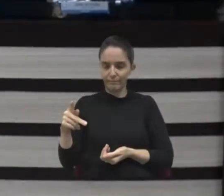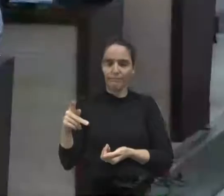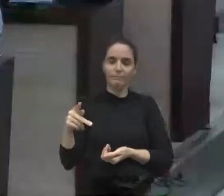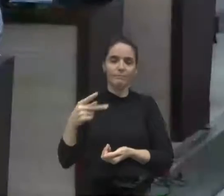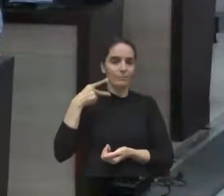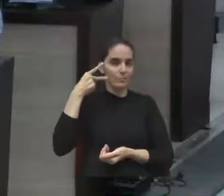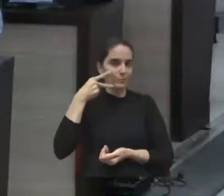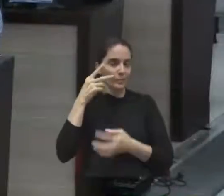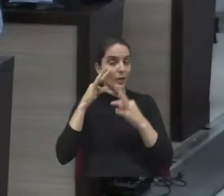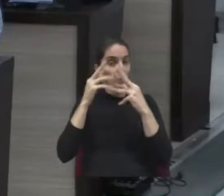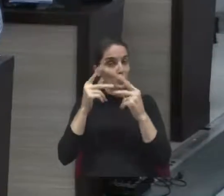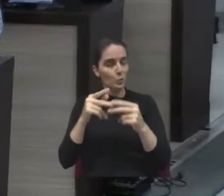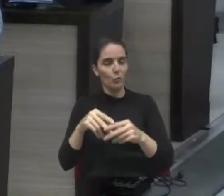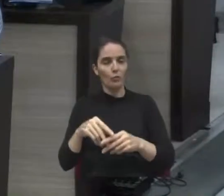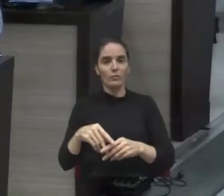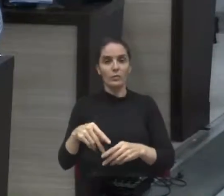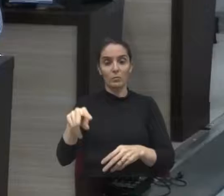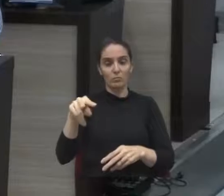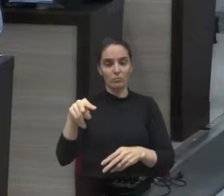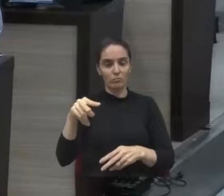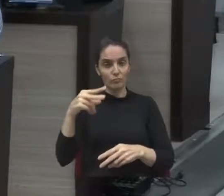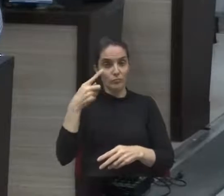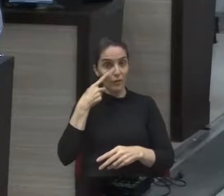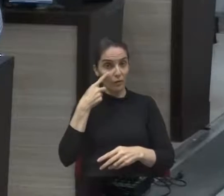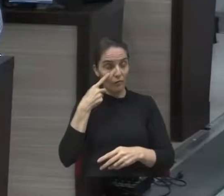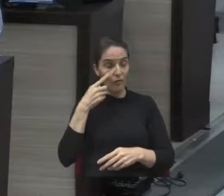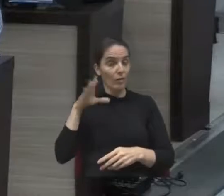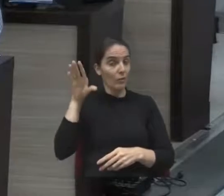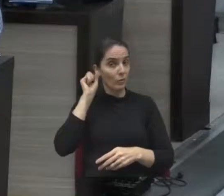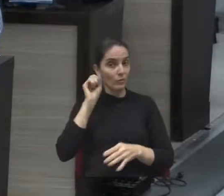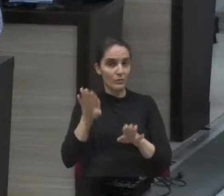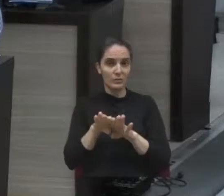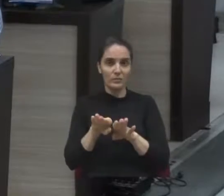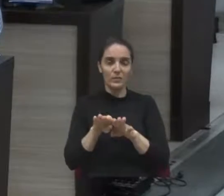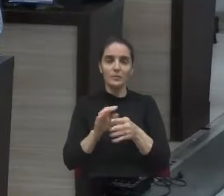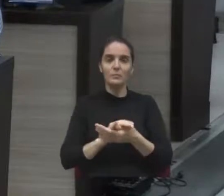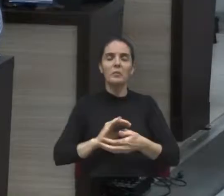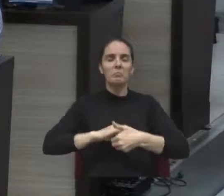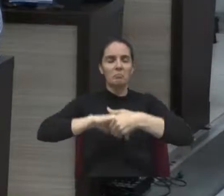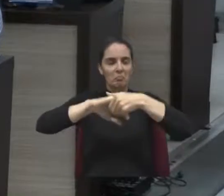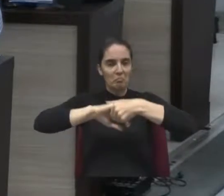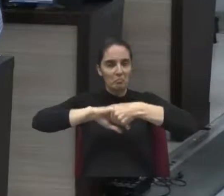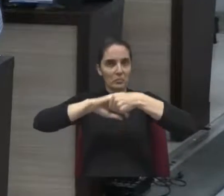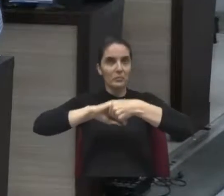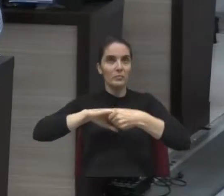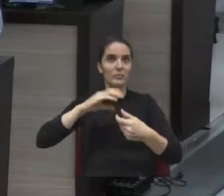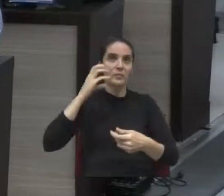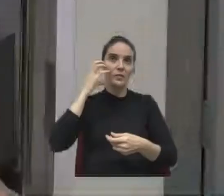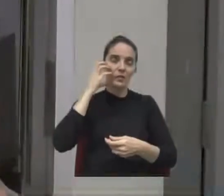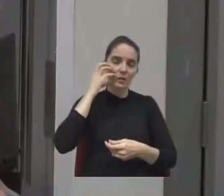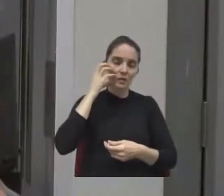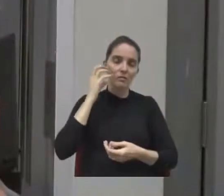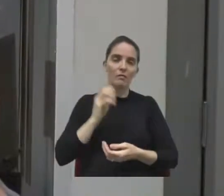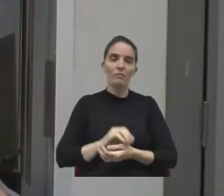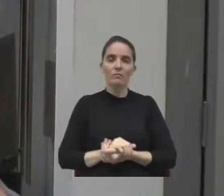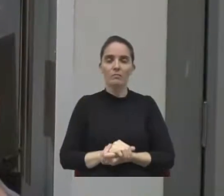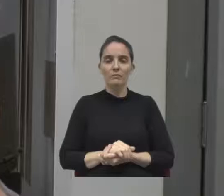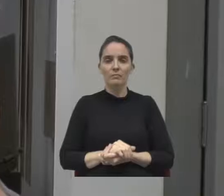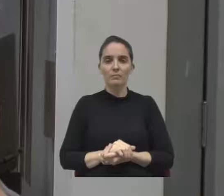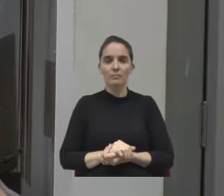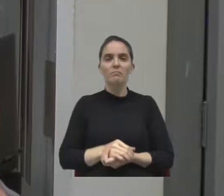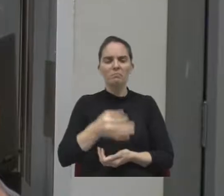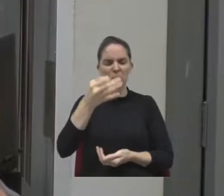nos assistem e nos ouvem, parabenizar o vereador doutor Marcelo, que eu acho que é isso aí,